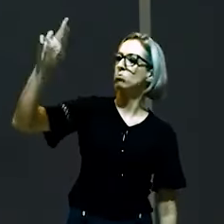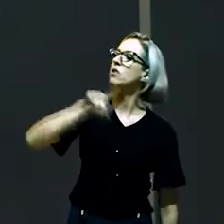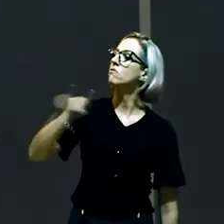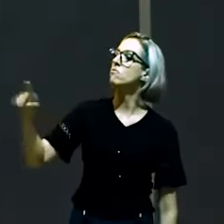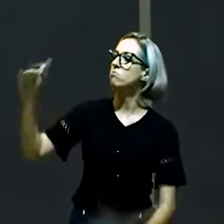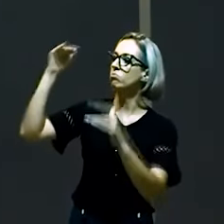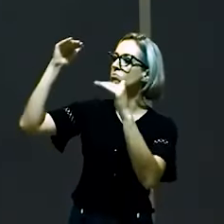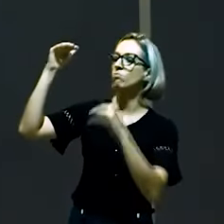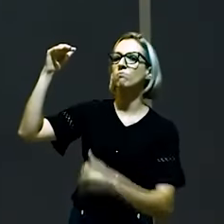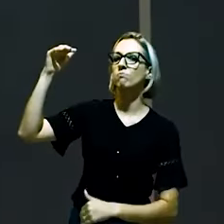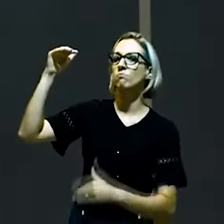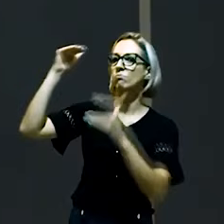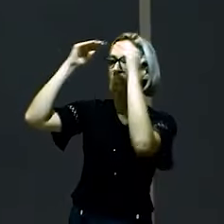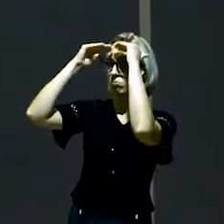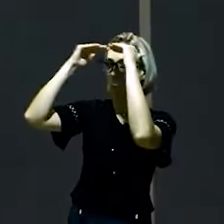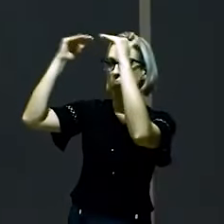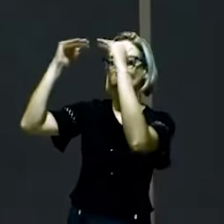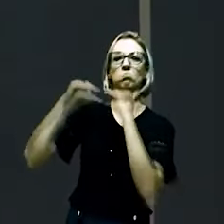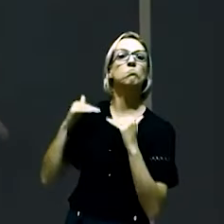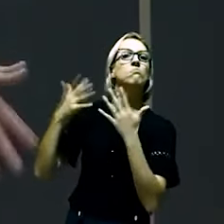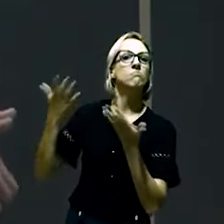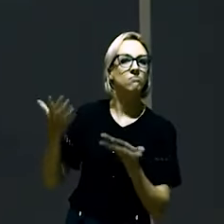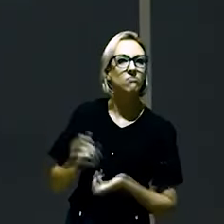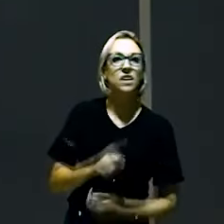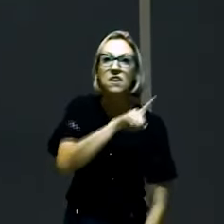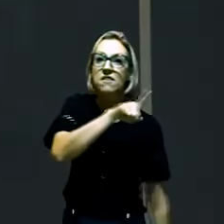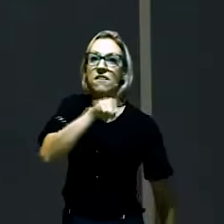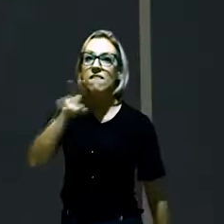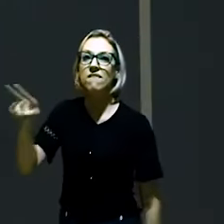dou uma advertência, te dou um gancho, te mando embora. Peraí, meu.